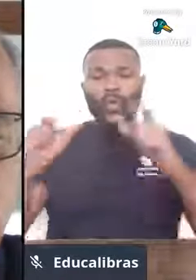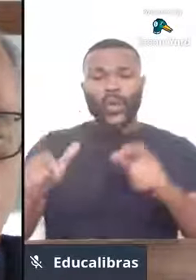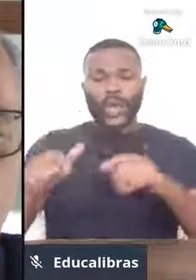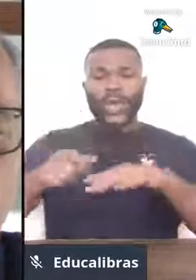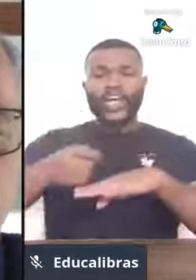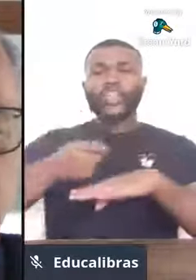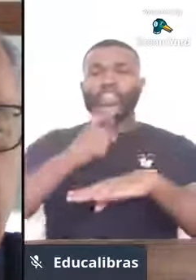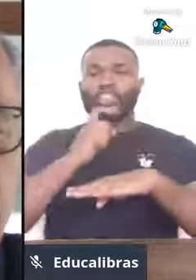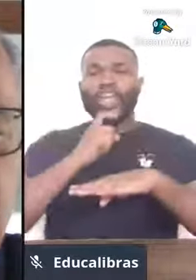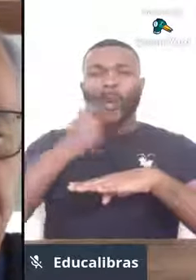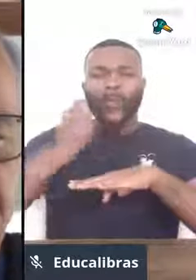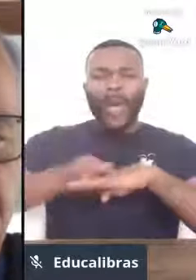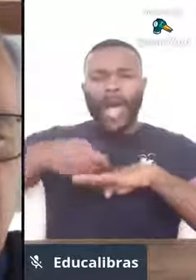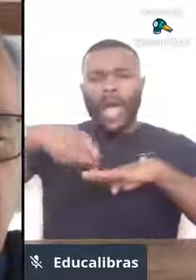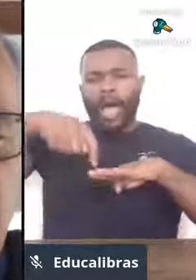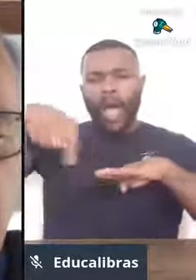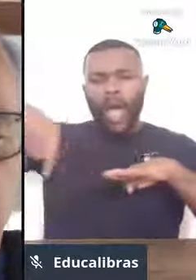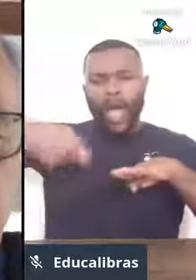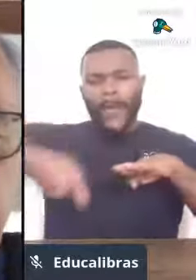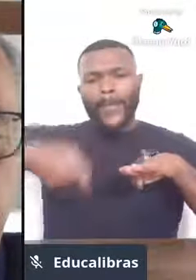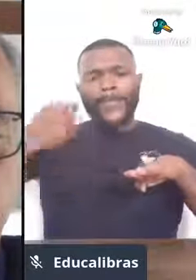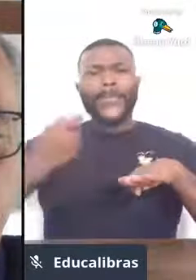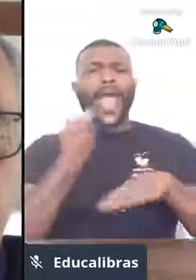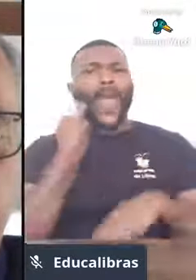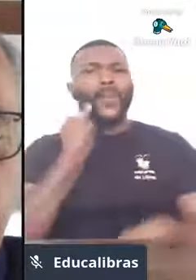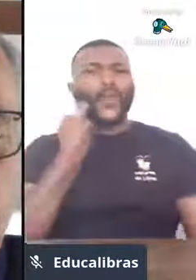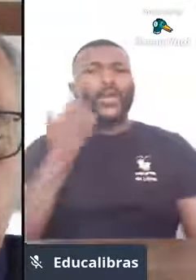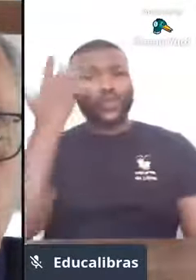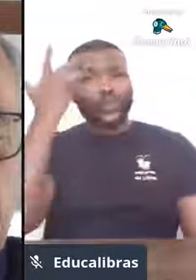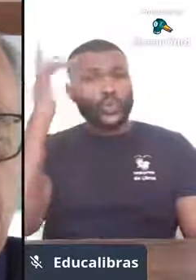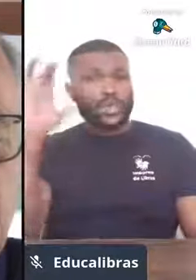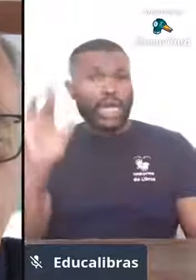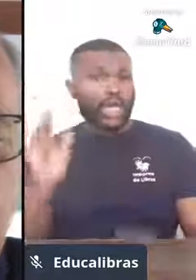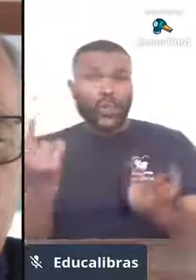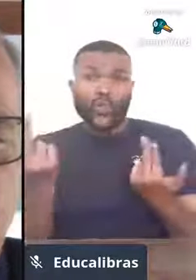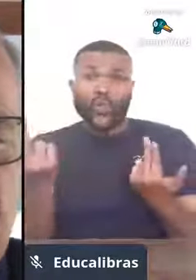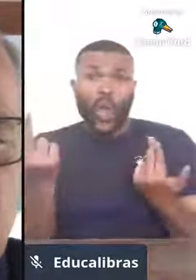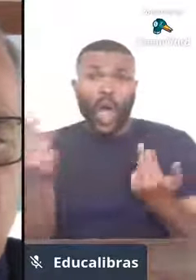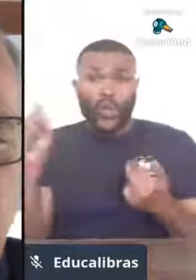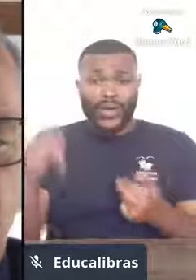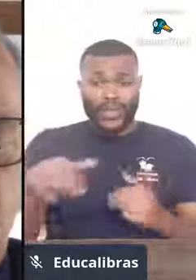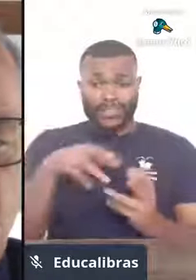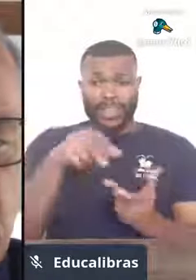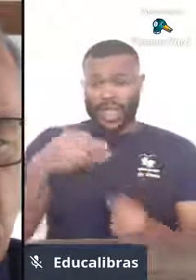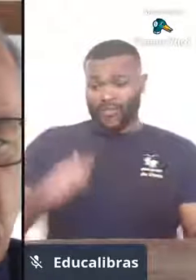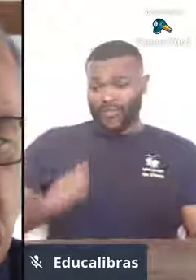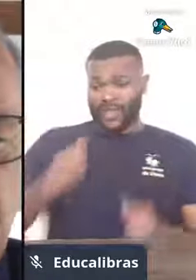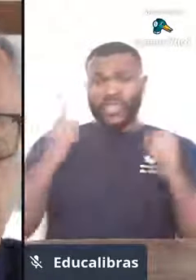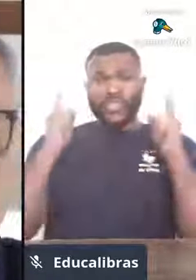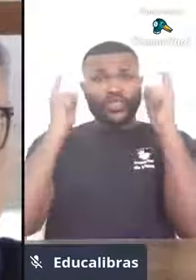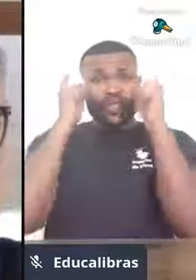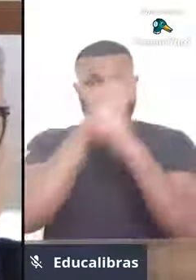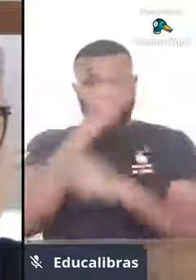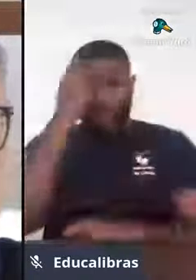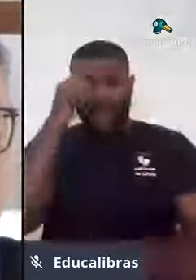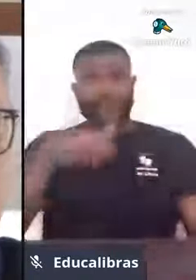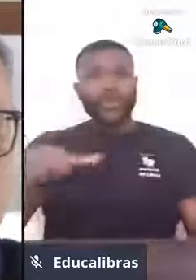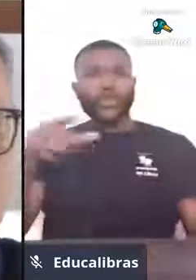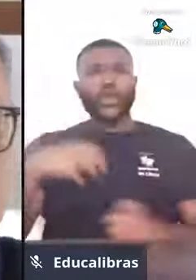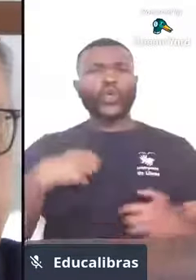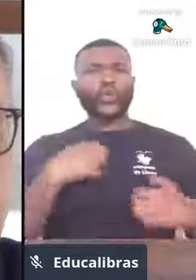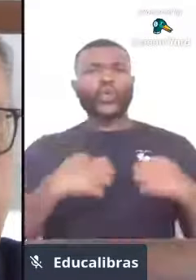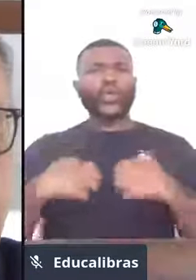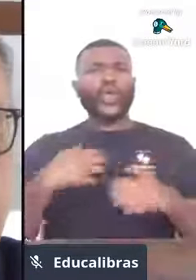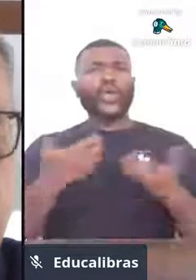mas num mundo diferente. Então eu não queria que as pessoas passassem por esse processo dolorido, eu queria que adiantar, acelerar um